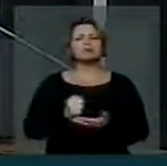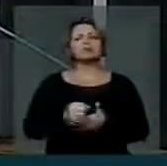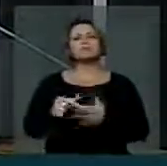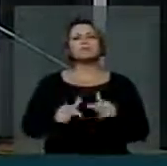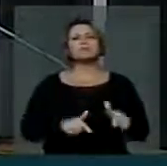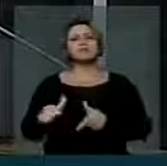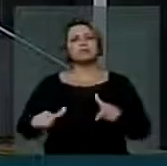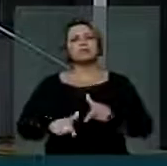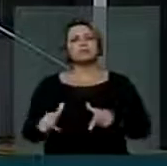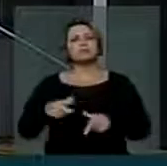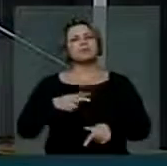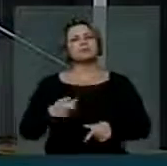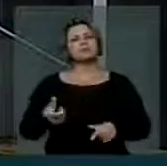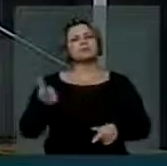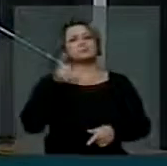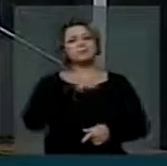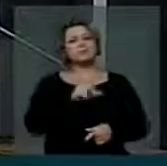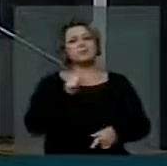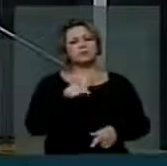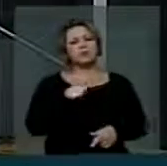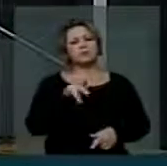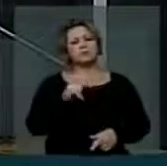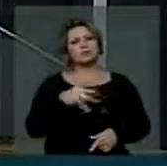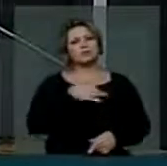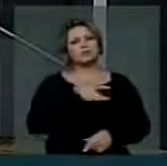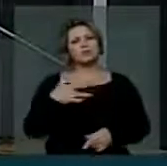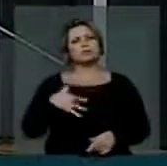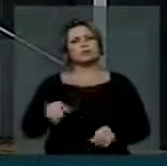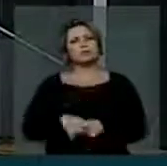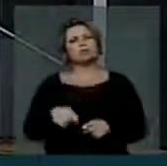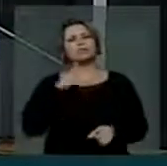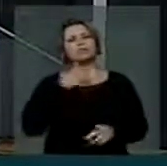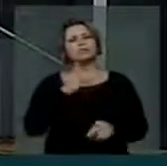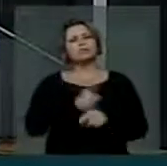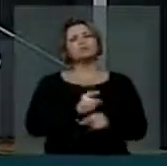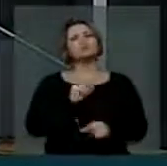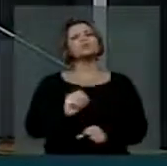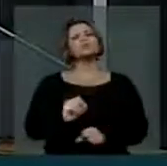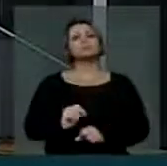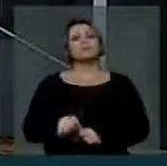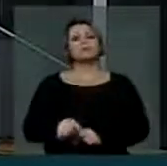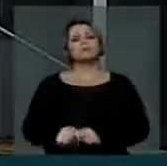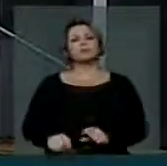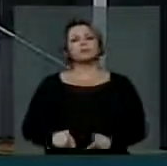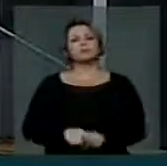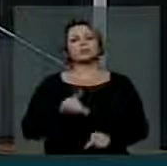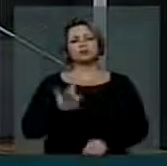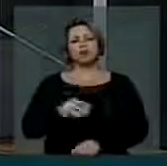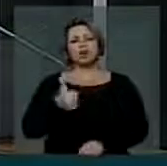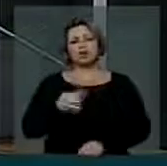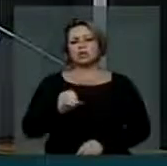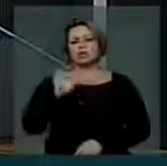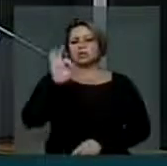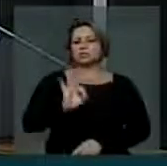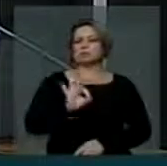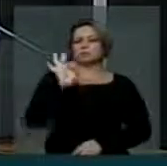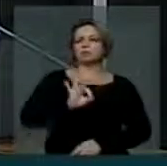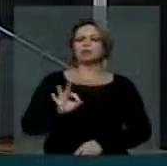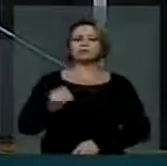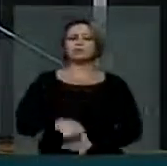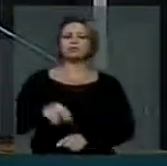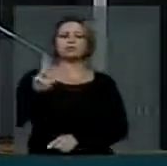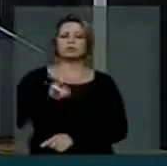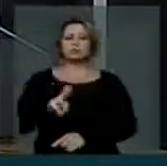prestadoras privadas, a Agência Nacional de Saúde constatou que apenas 10%